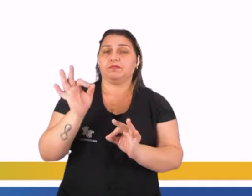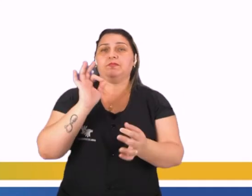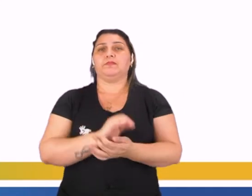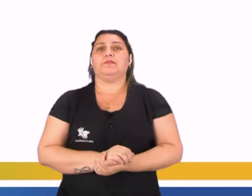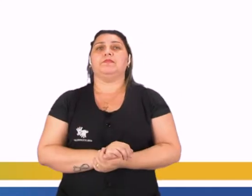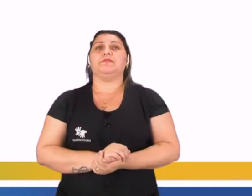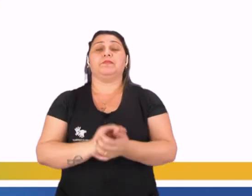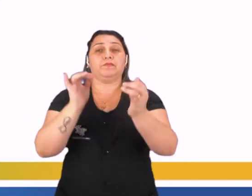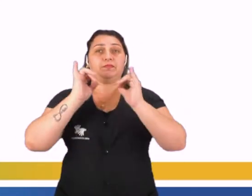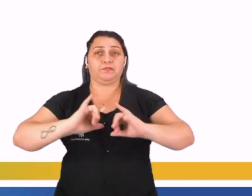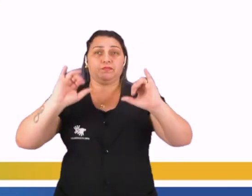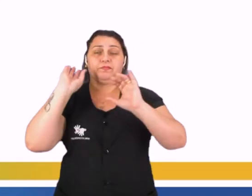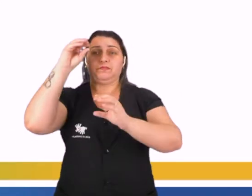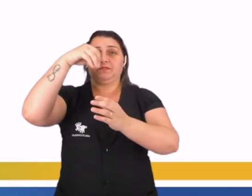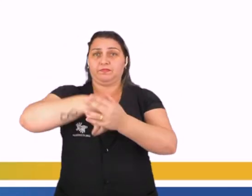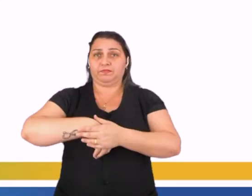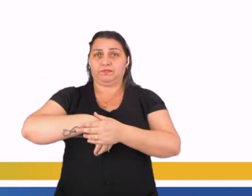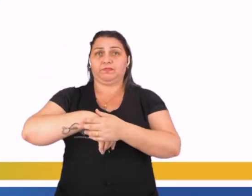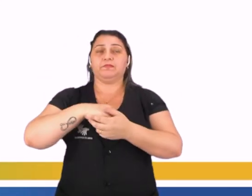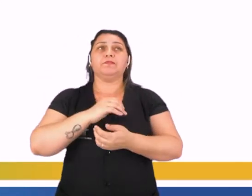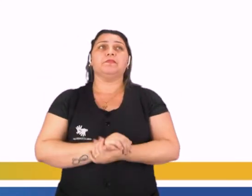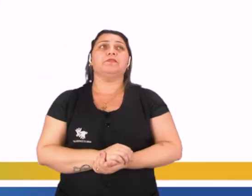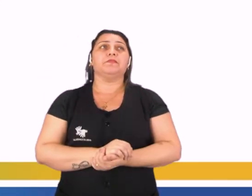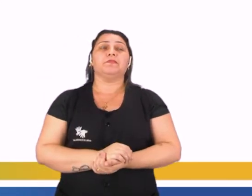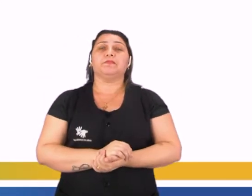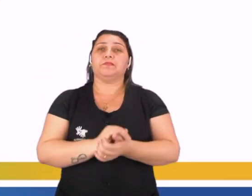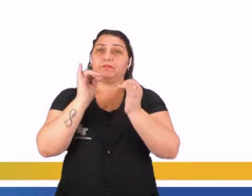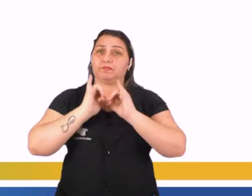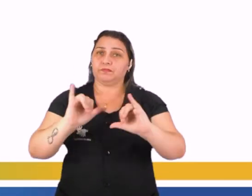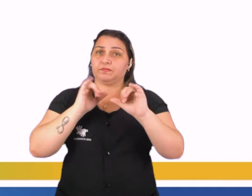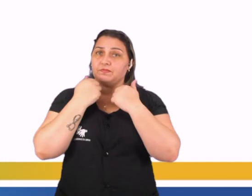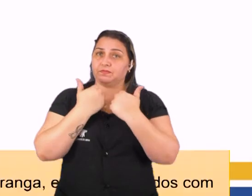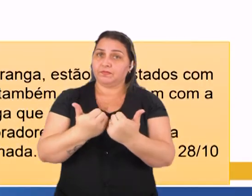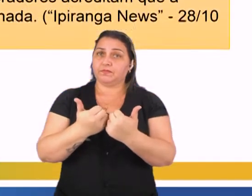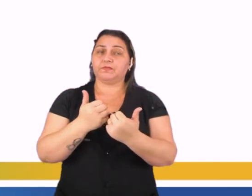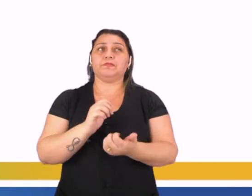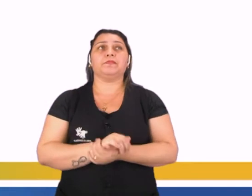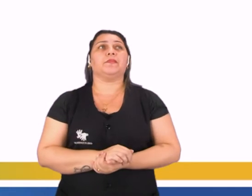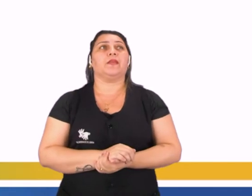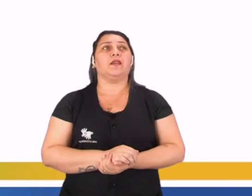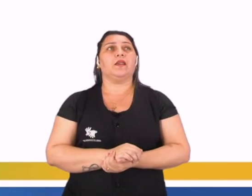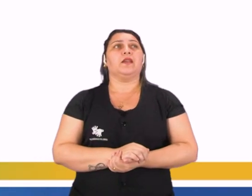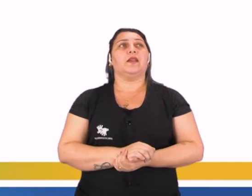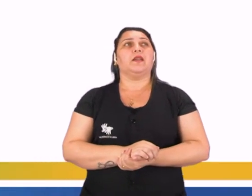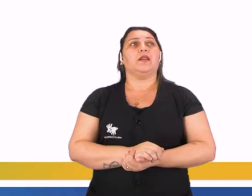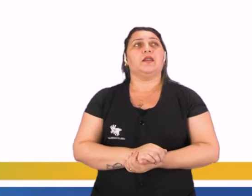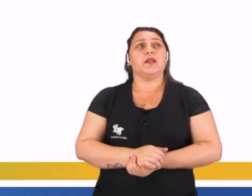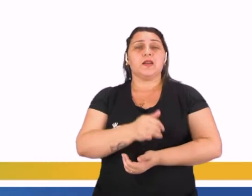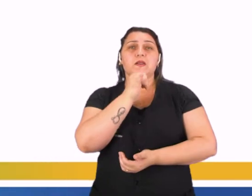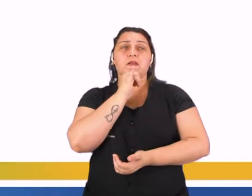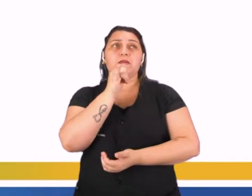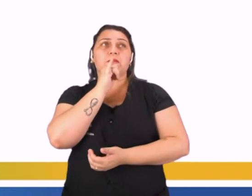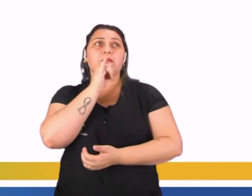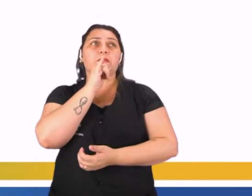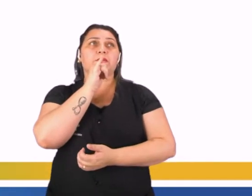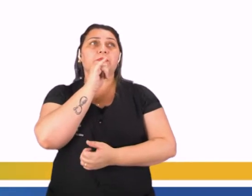trazerem a opinião de quem está escrevendo. Esses são as colunas de jornal, são